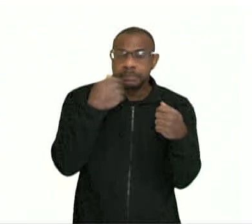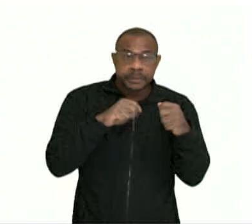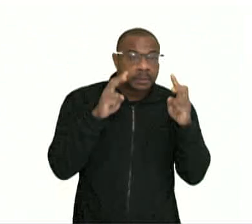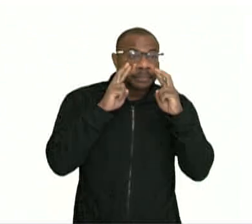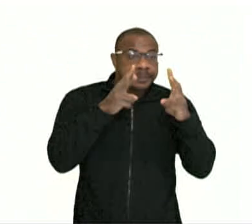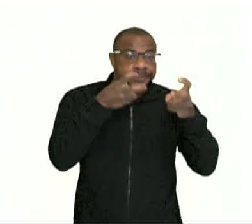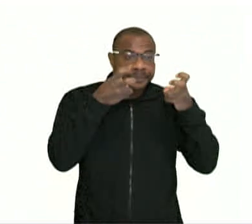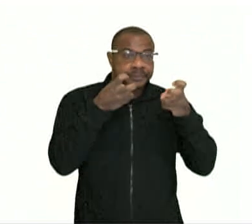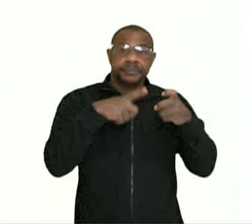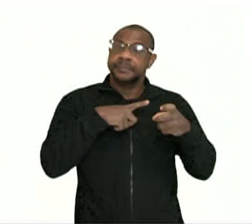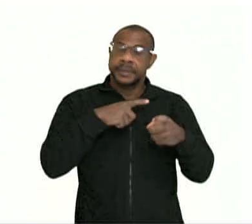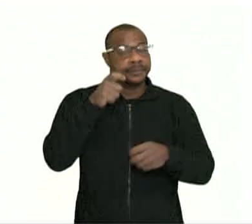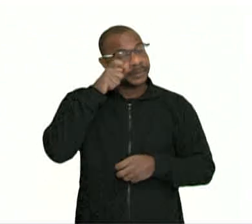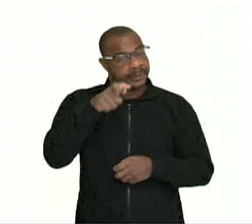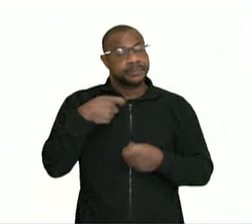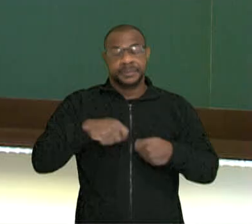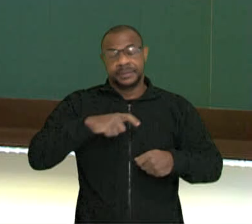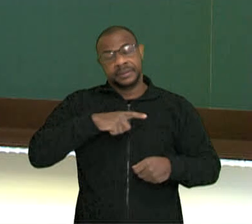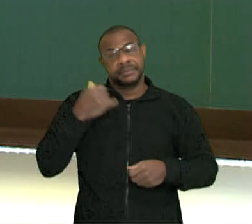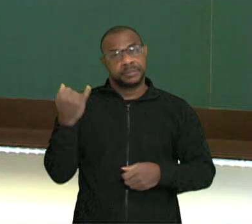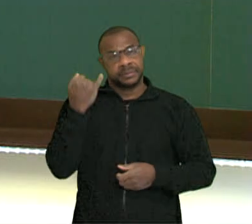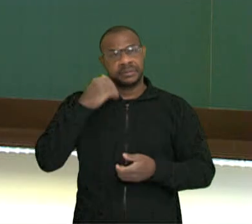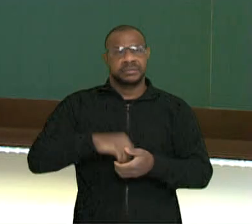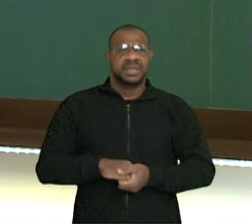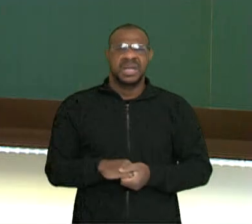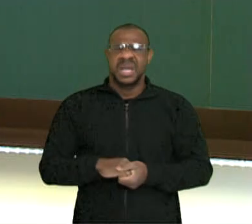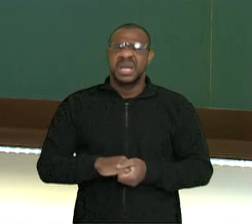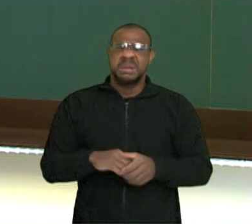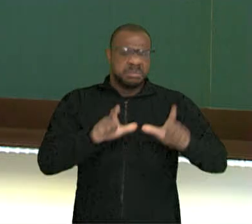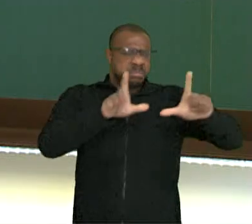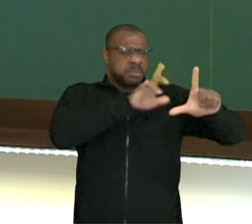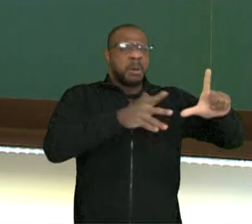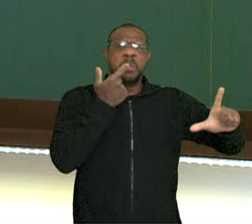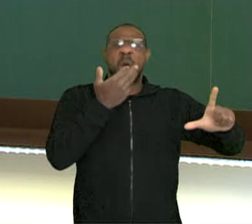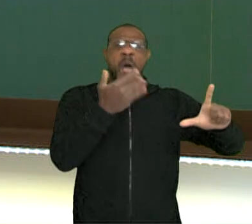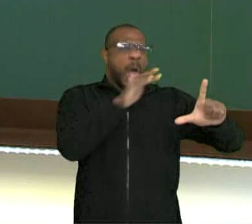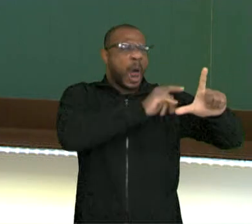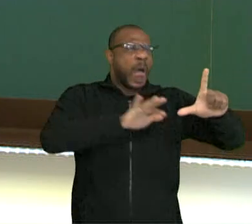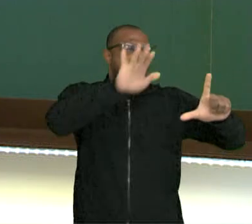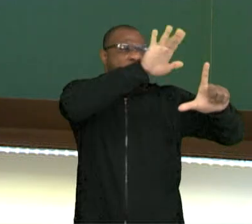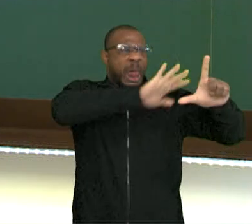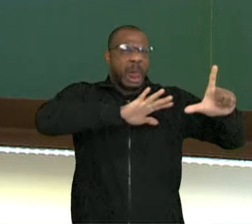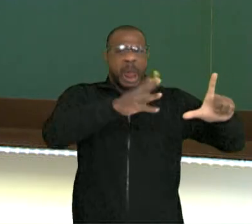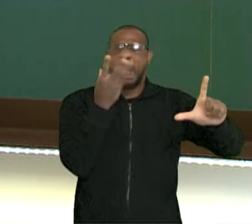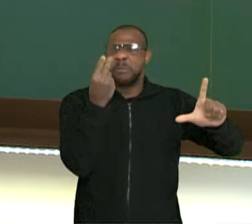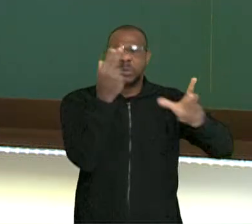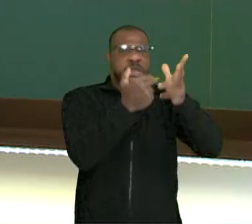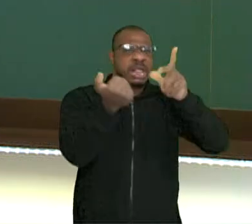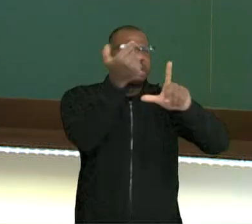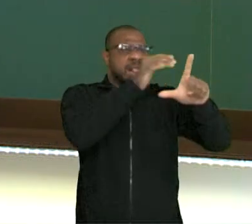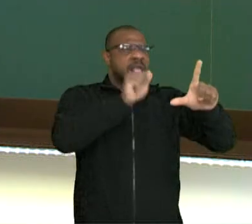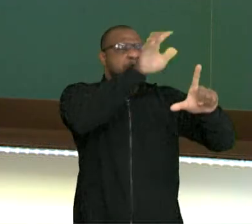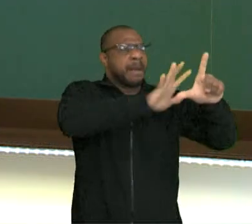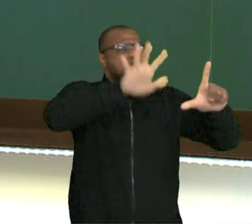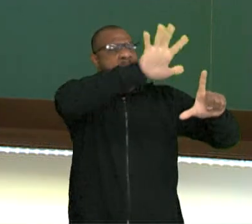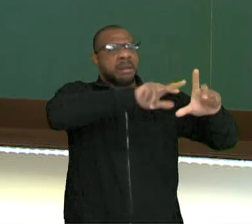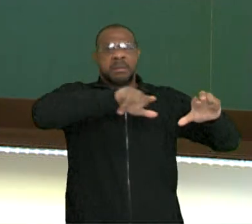perca o interesse, né? Um panfleto muito poluído, muito colorido, não dá, fica uma poluição visual.